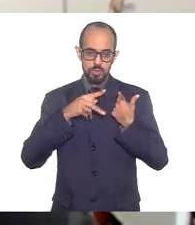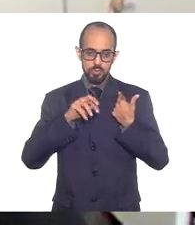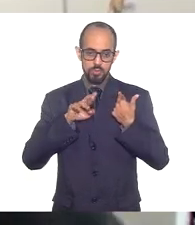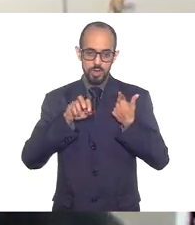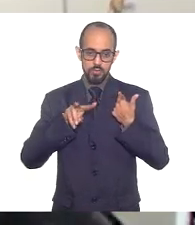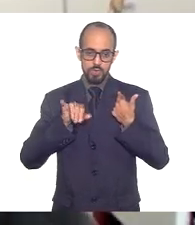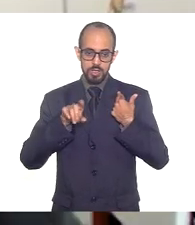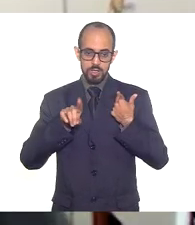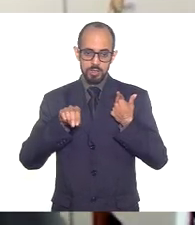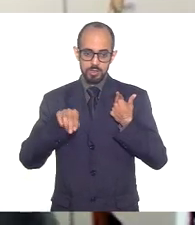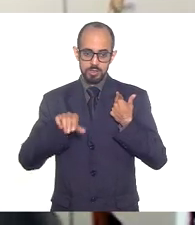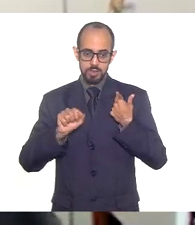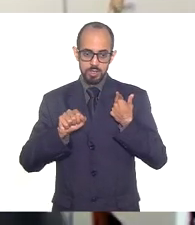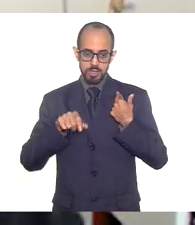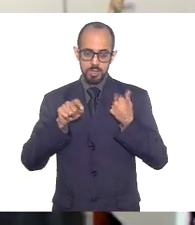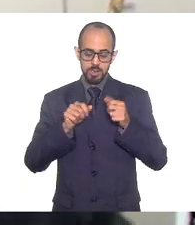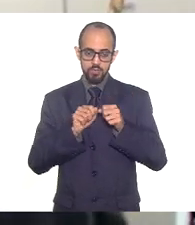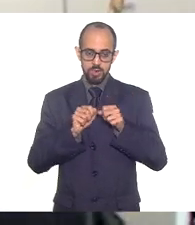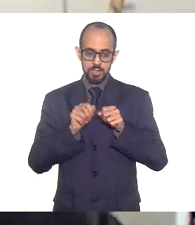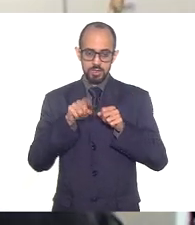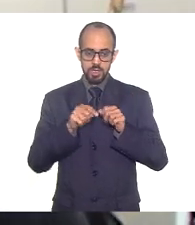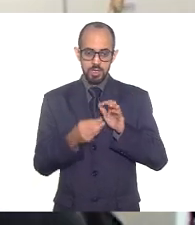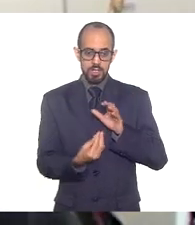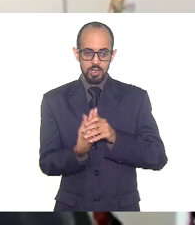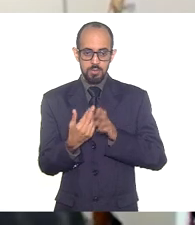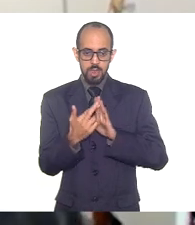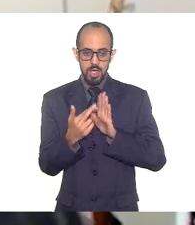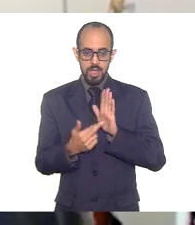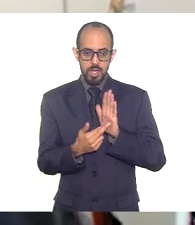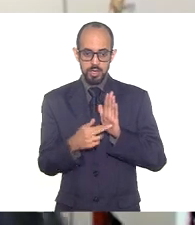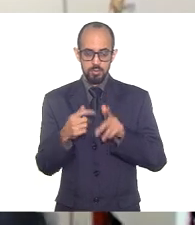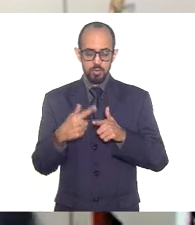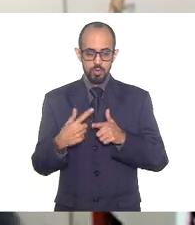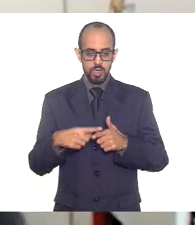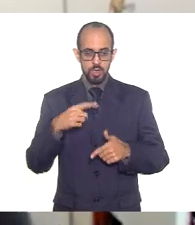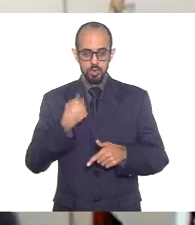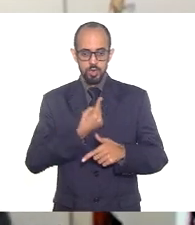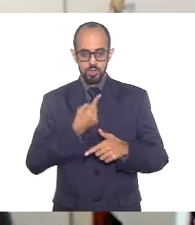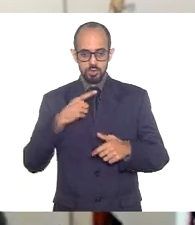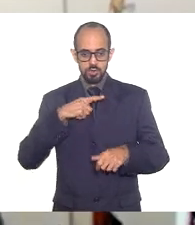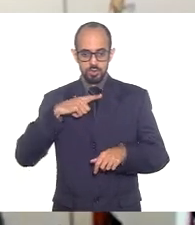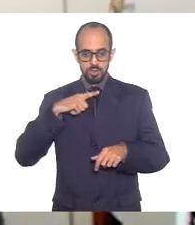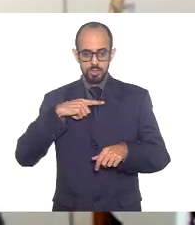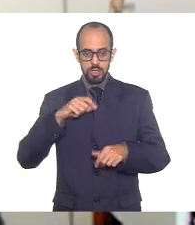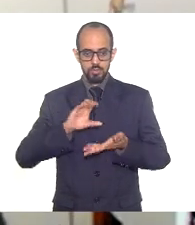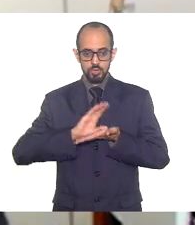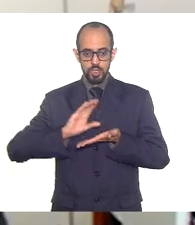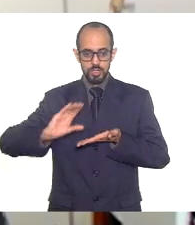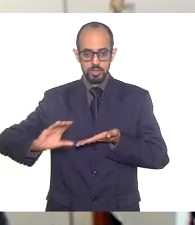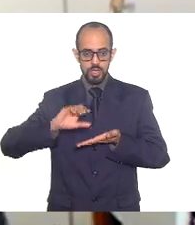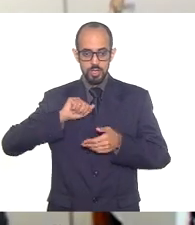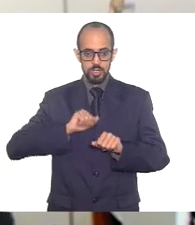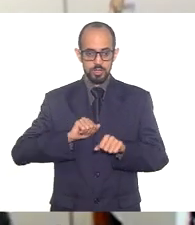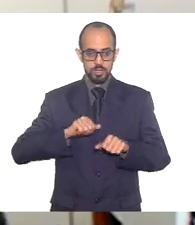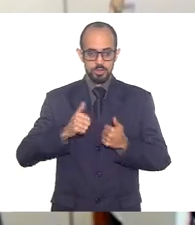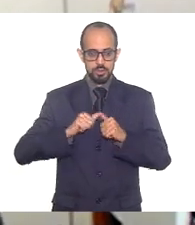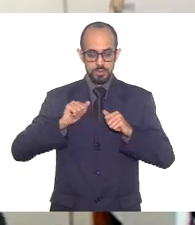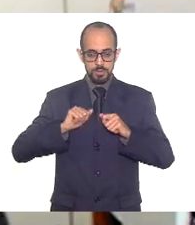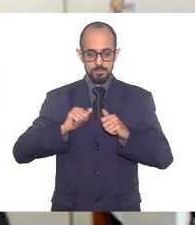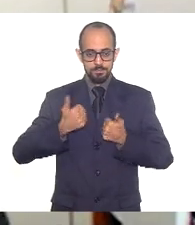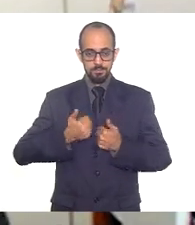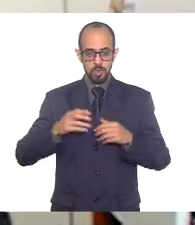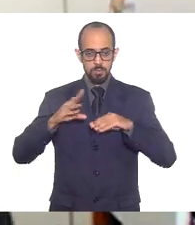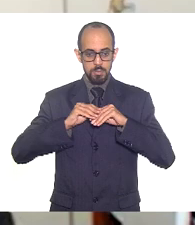o que ele faz é regulamentar porque como a gente tem receitas acessórias da Rio previdência